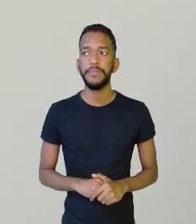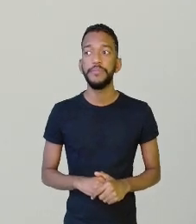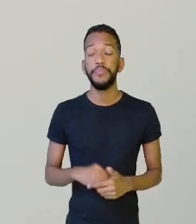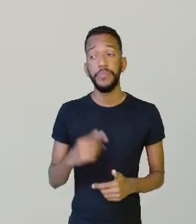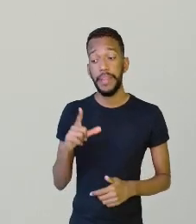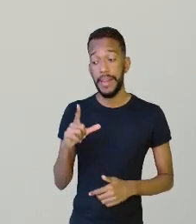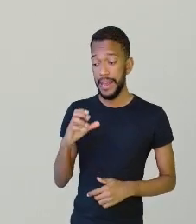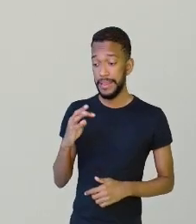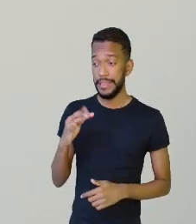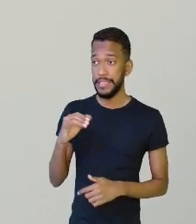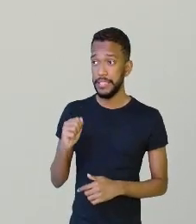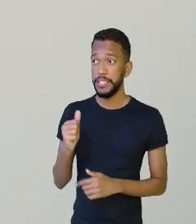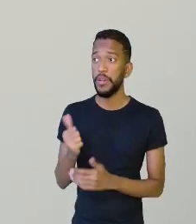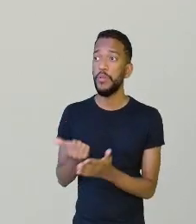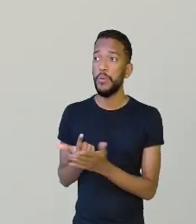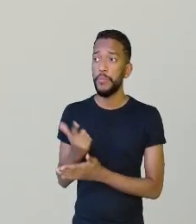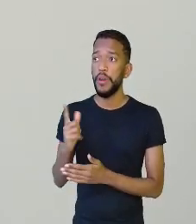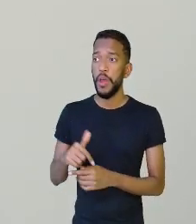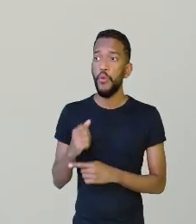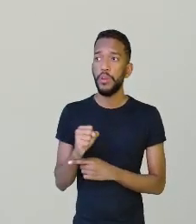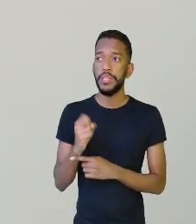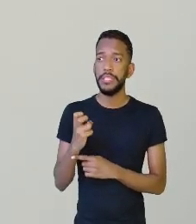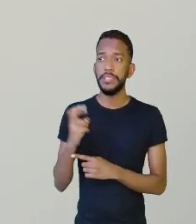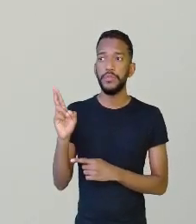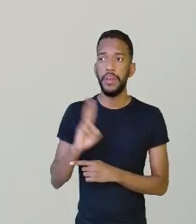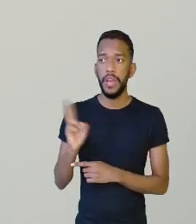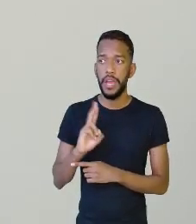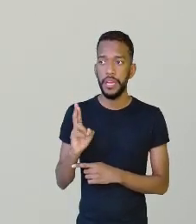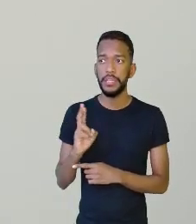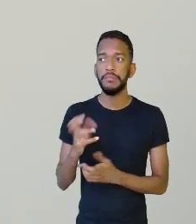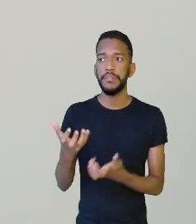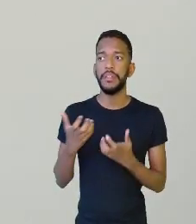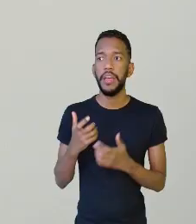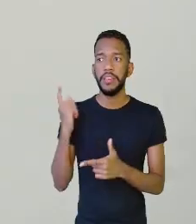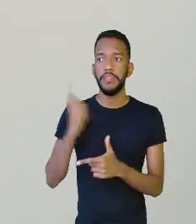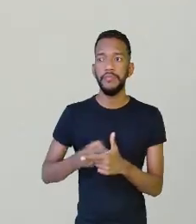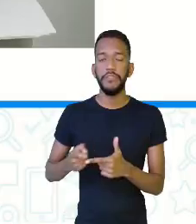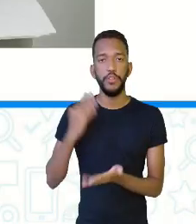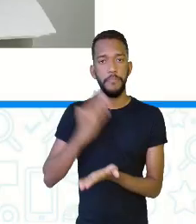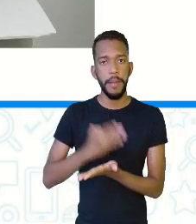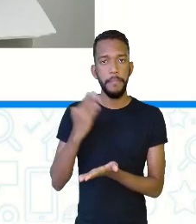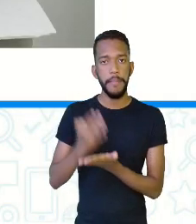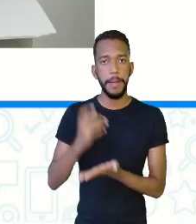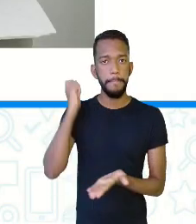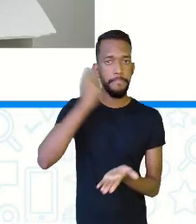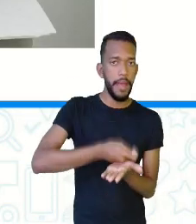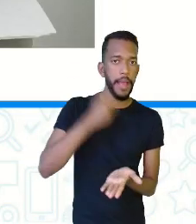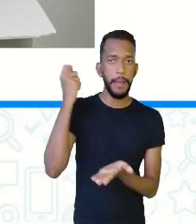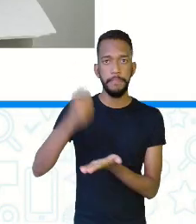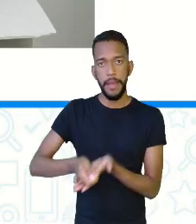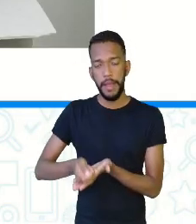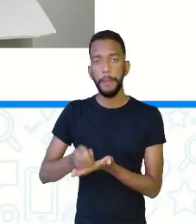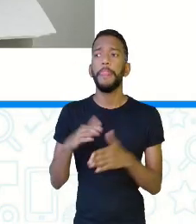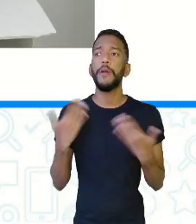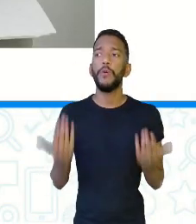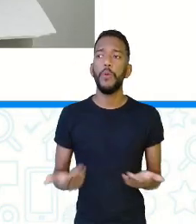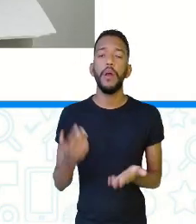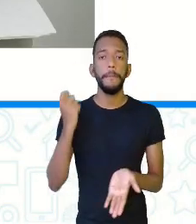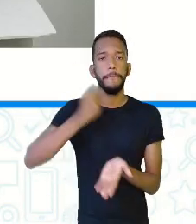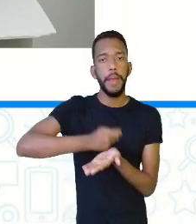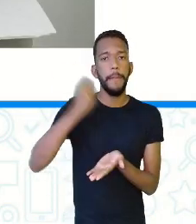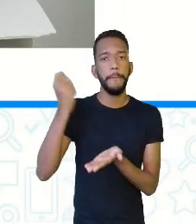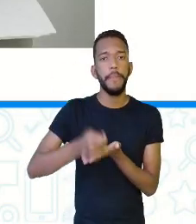Letícia comprou um liquidificador por R$ 85. Resolveu dividir em 2 parcelas. Qual é o valor de cada